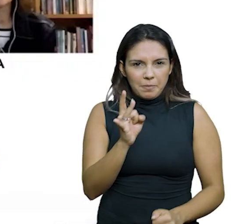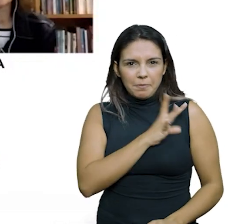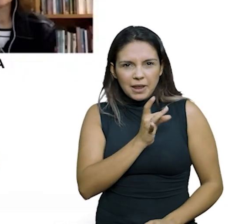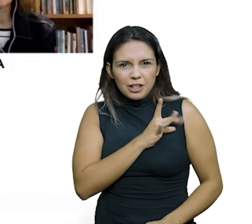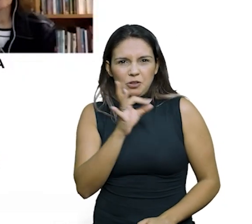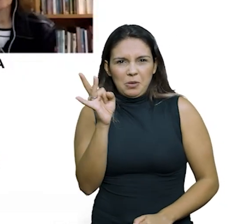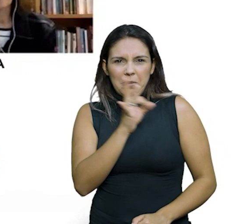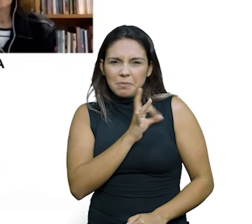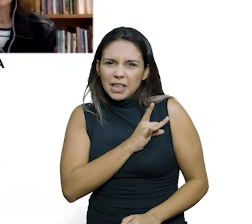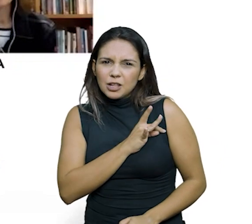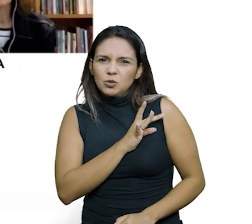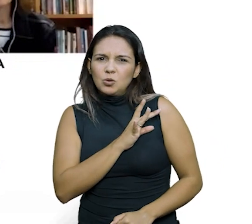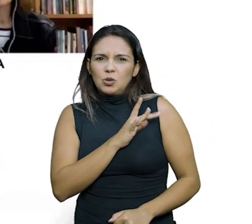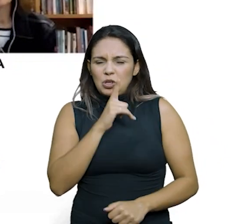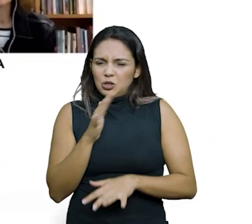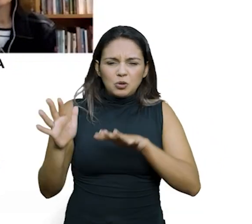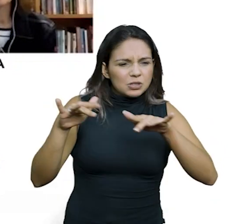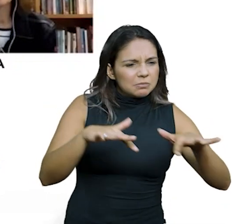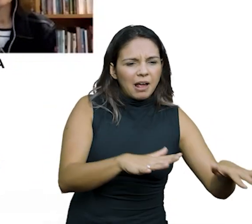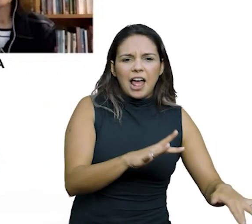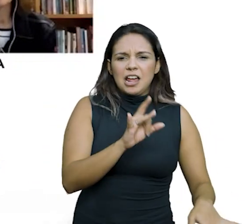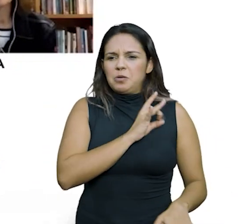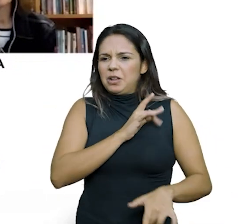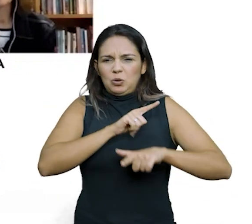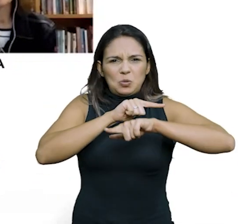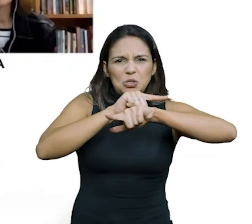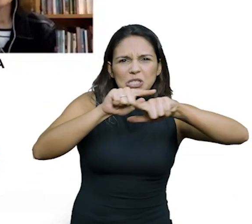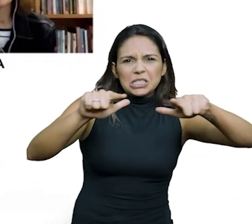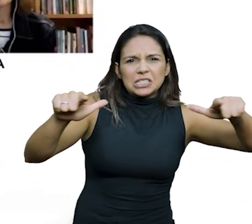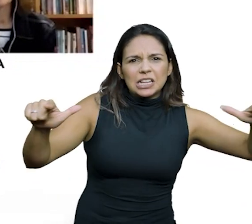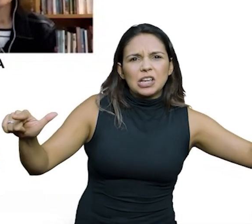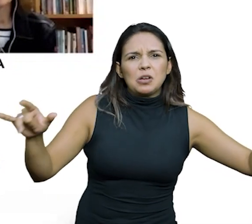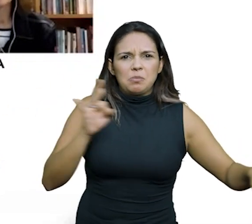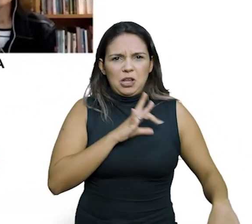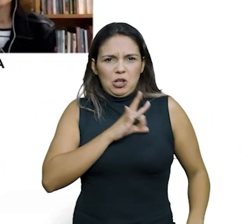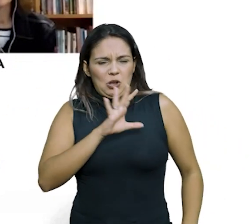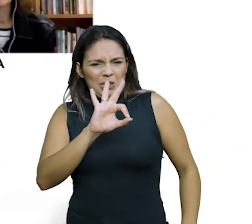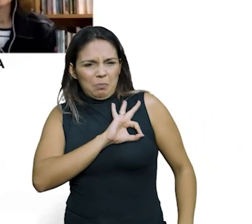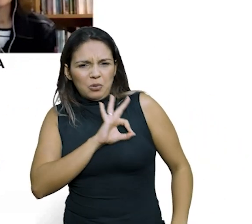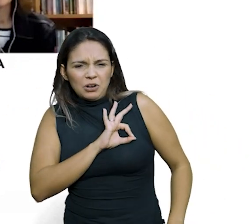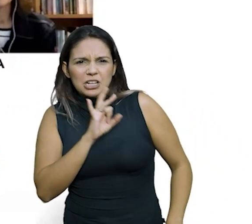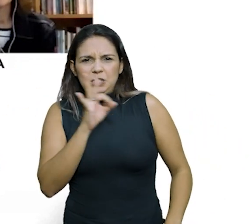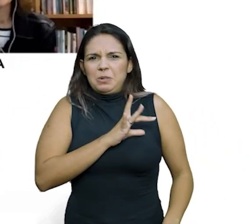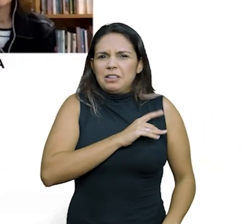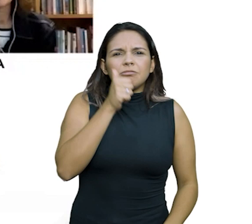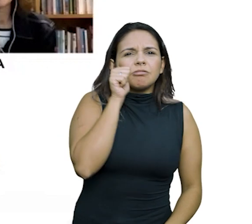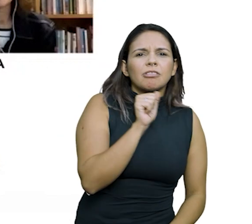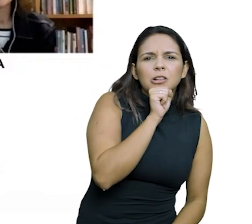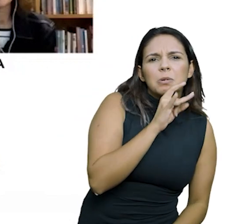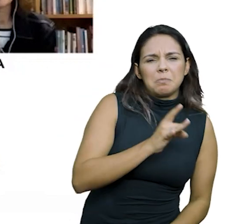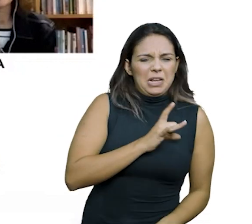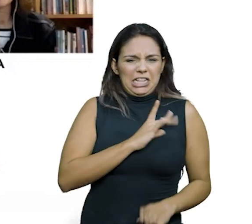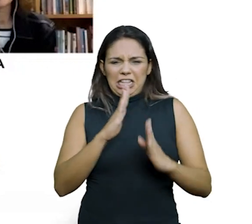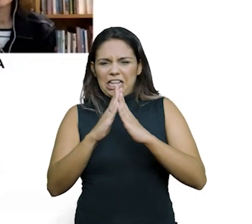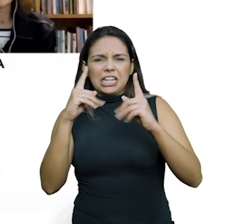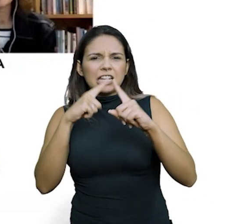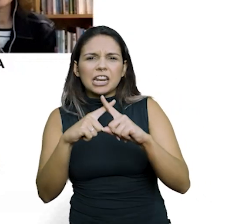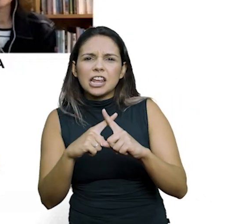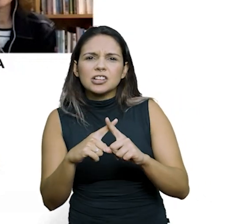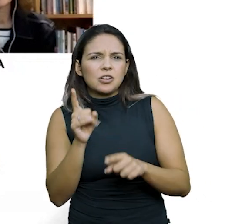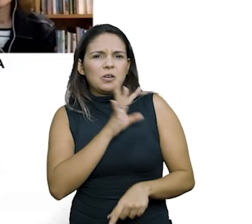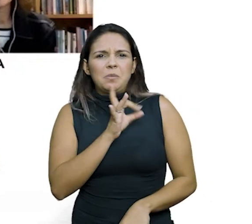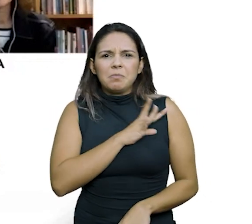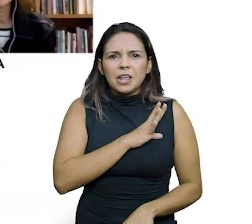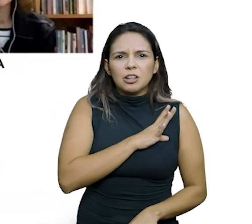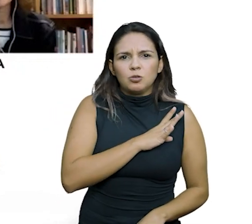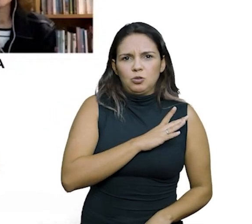medo dos grandes sertões, dos mares, dos desertos, o medo dos soldados, o medo das mães, o medo das igrejas. Cantaremos o